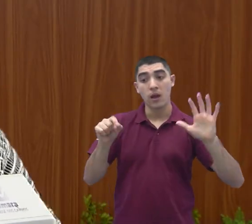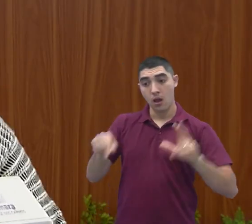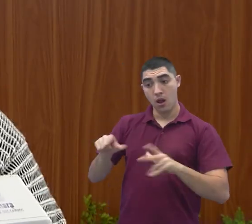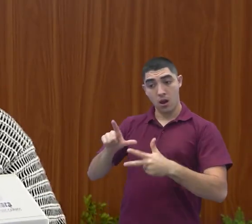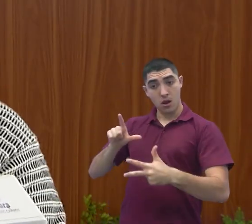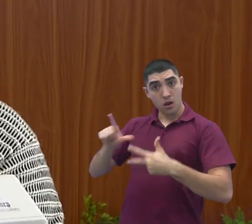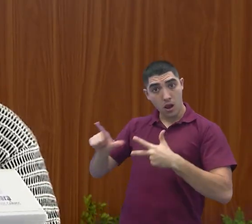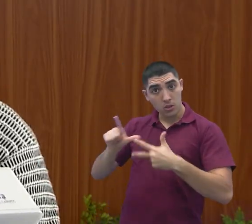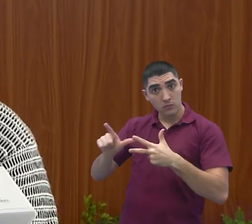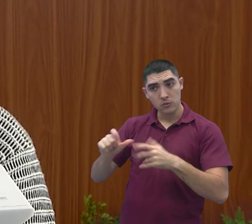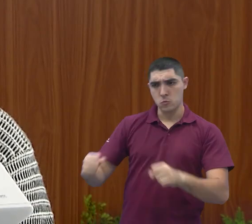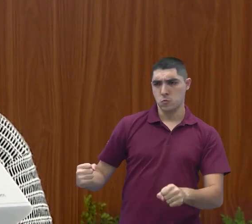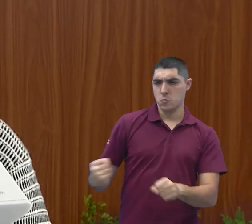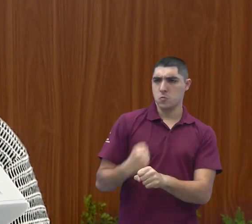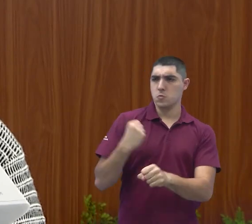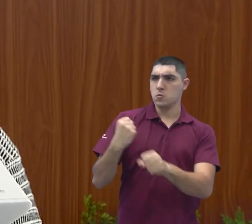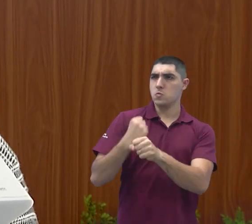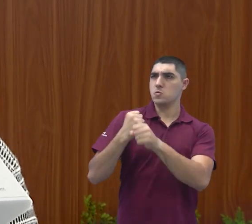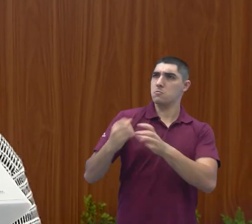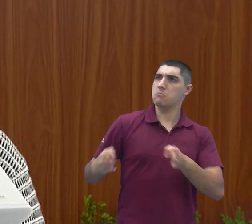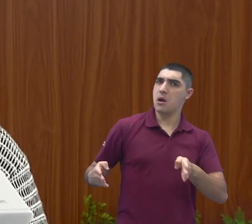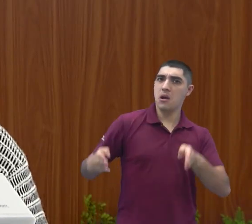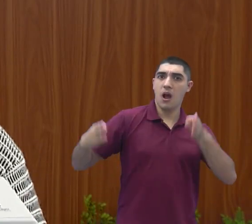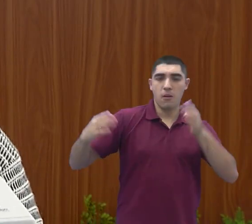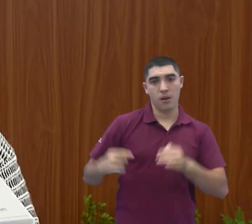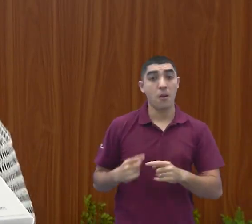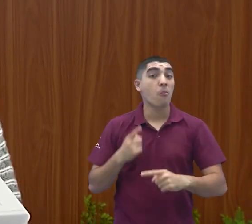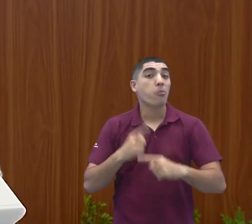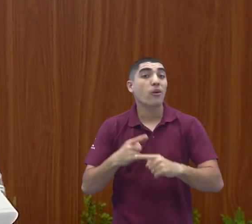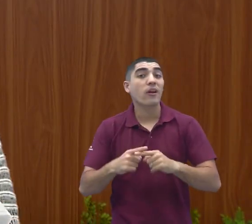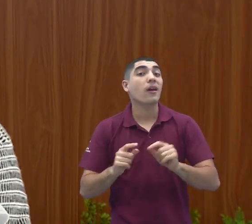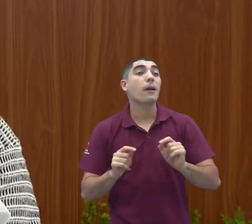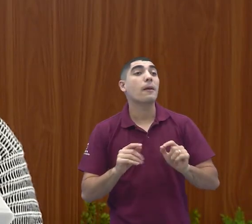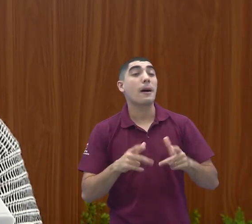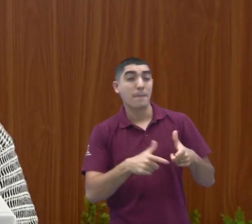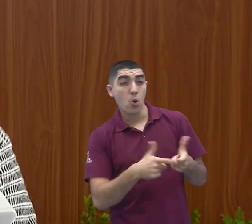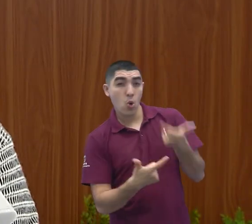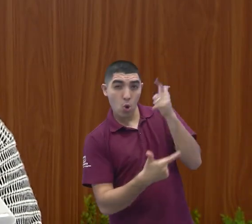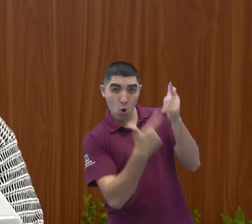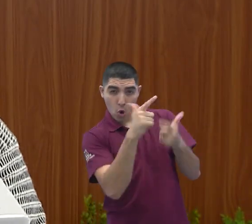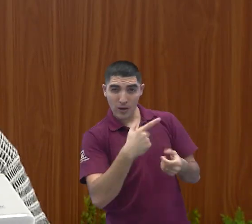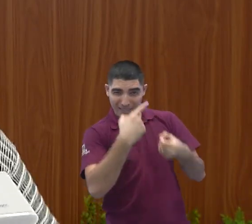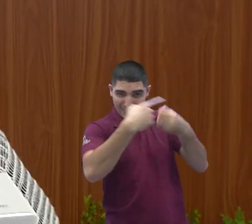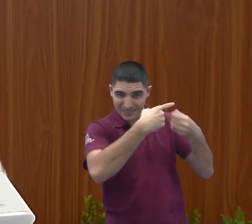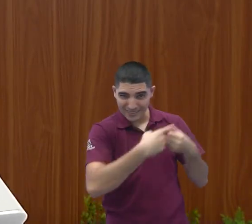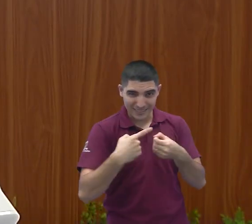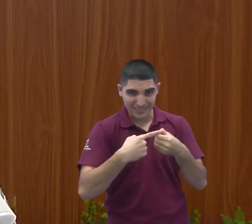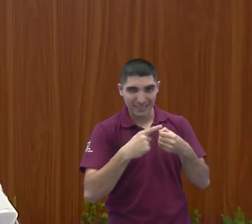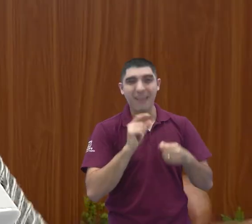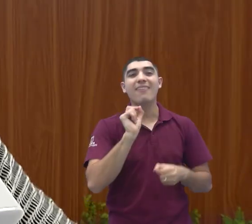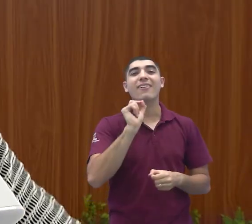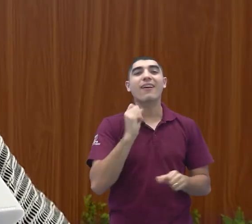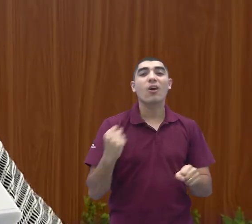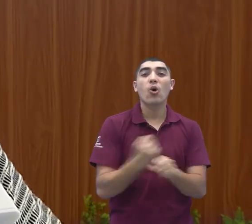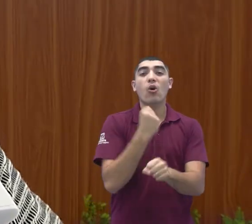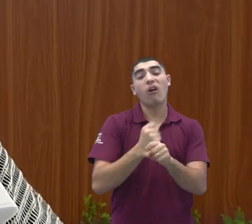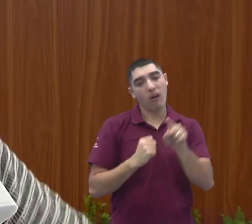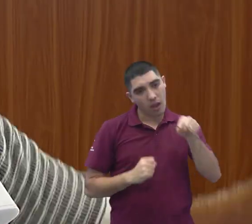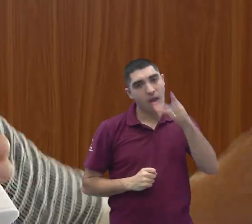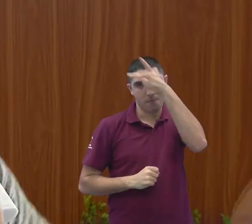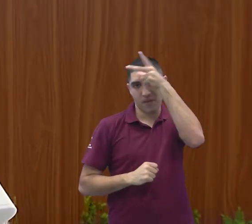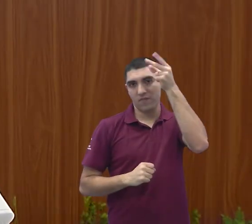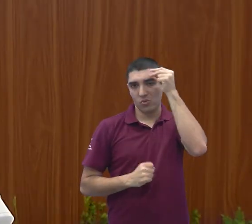Brasil onde o Legislativo construiu uma Câmara. Porque não é o Legislativo que constrói. Todas as cidades, quando tem a